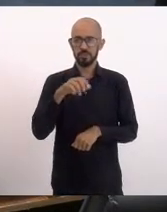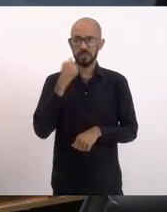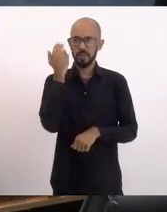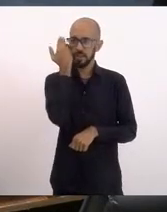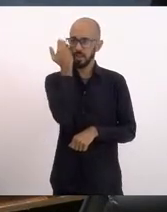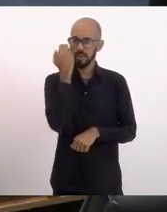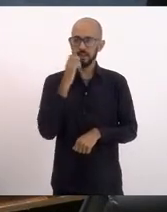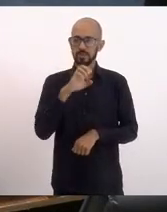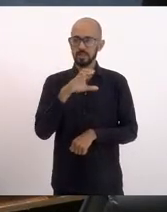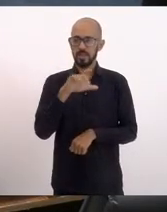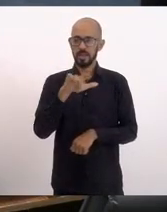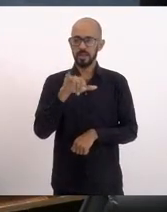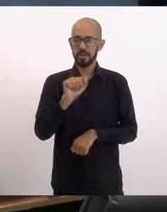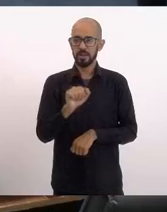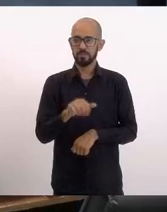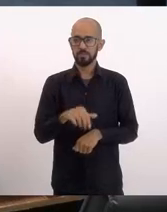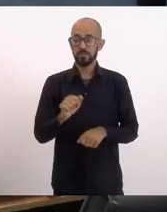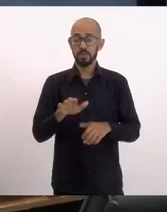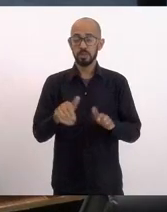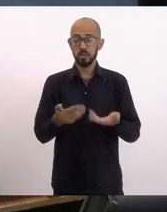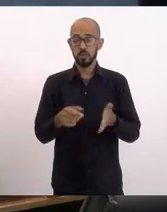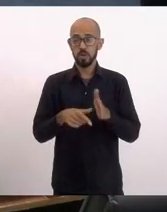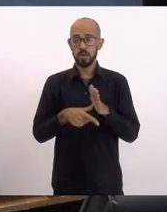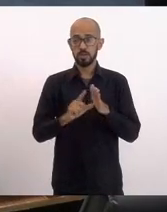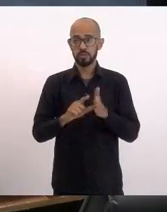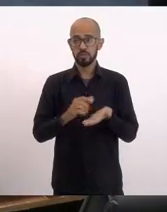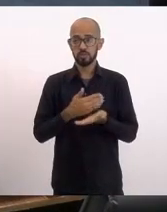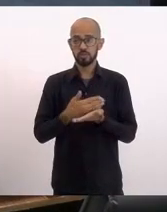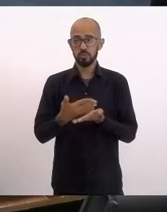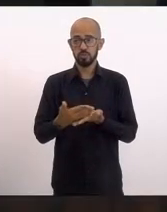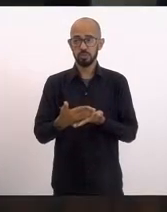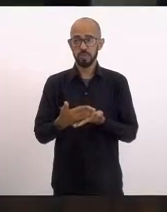Queria, antes de iniciarmos aqui...